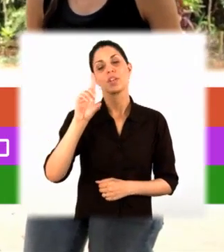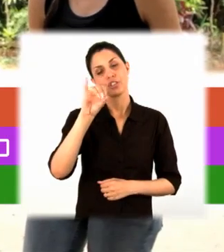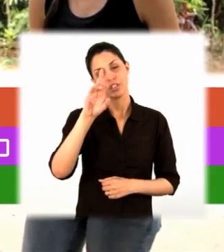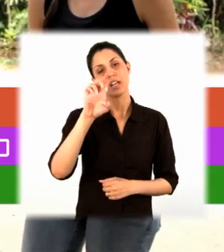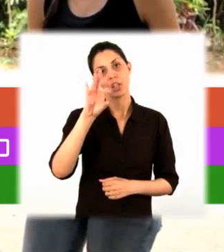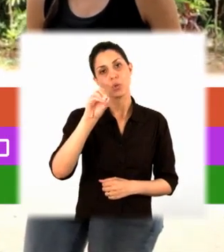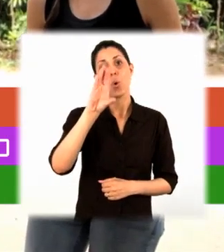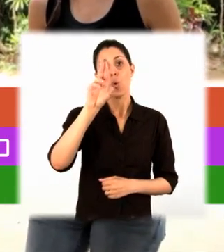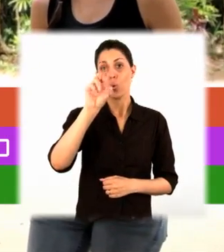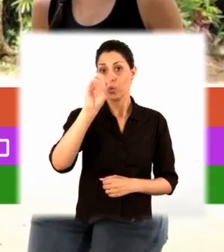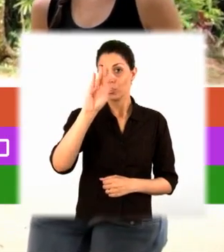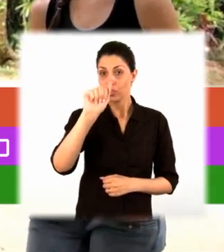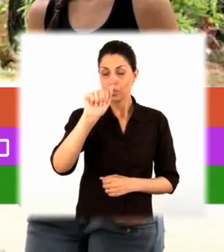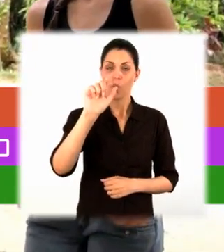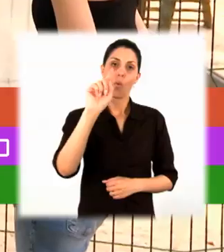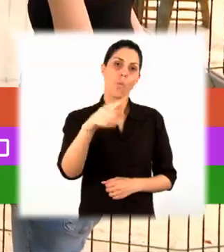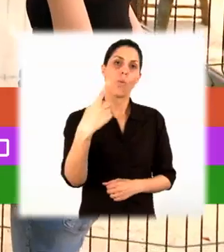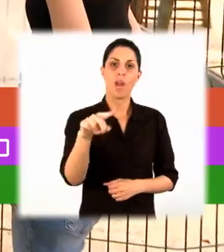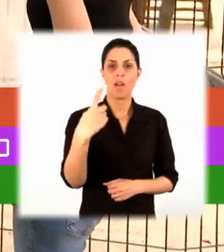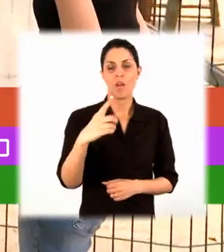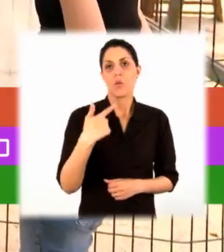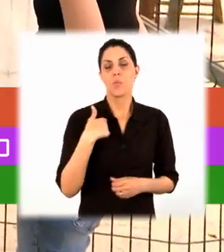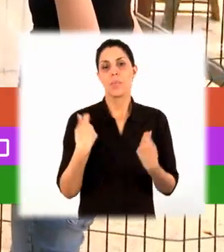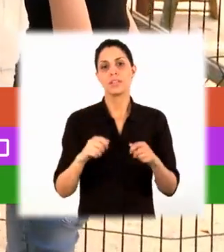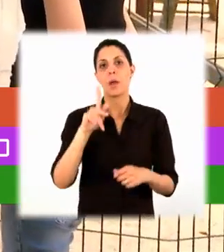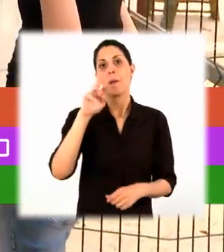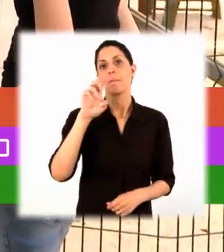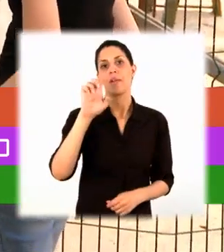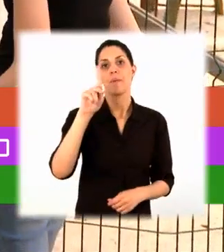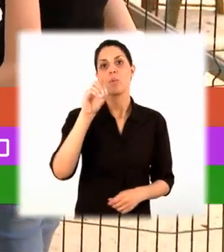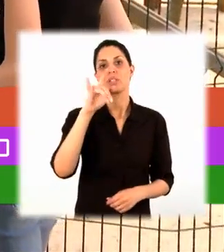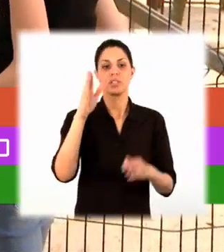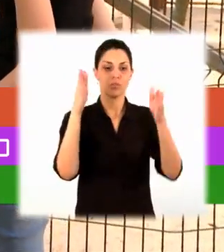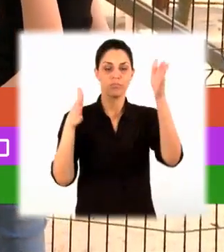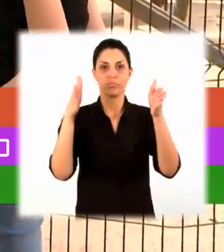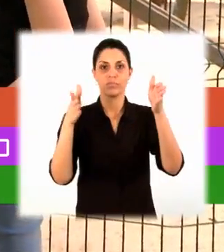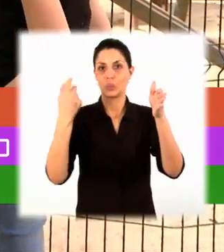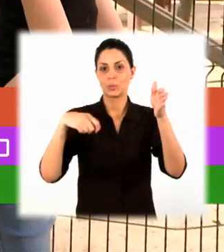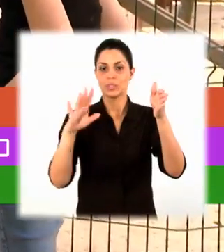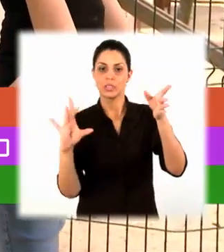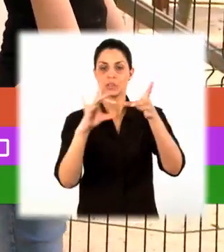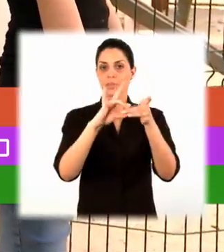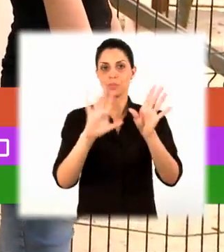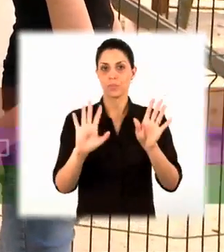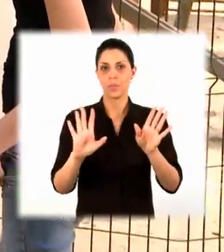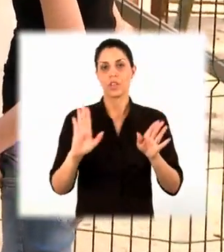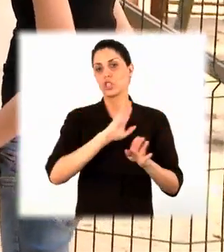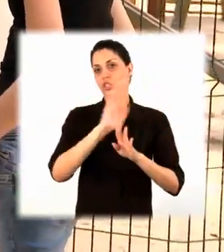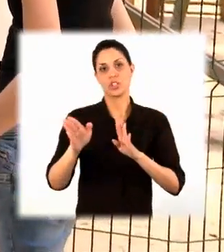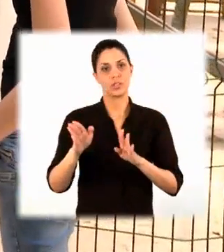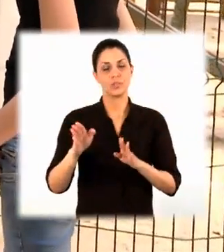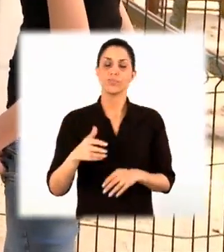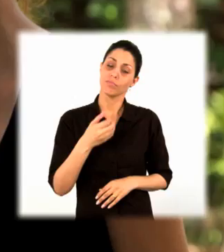direto. Custa R$1. Eu não vou usar uma preposição entre o verbo e o seu complemento, né? É um verbo transitivo